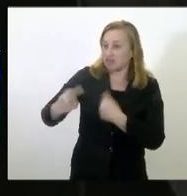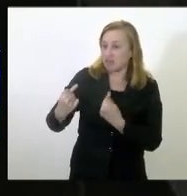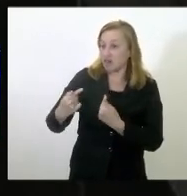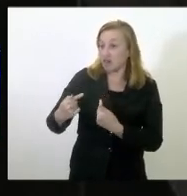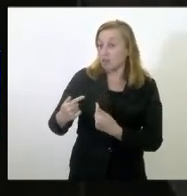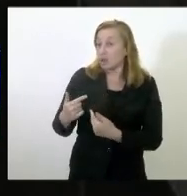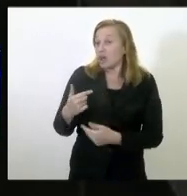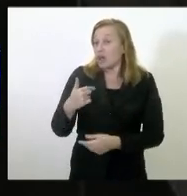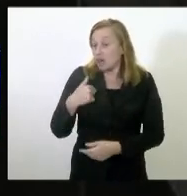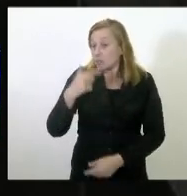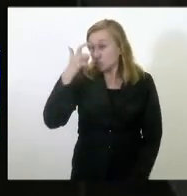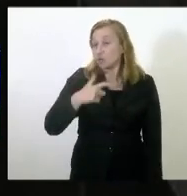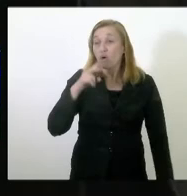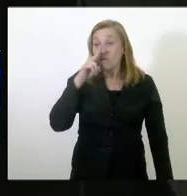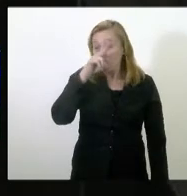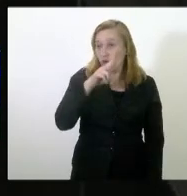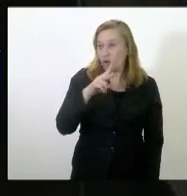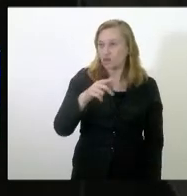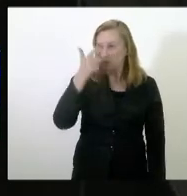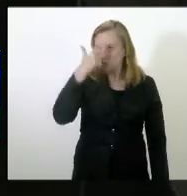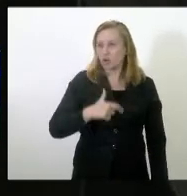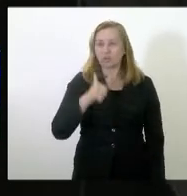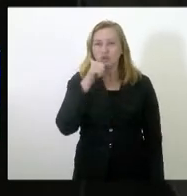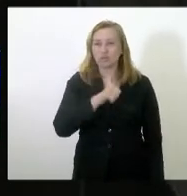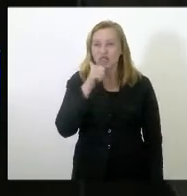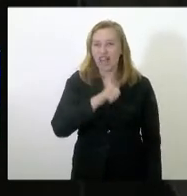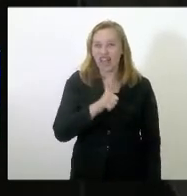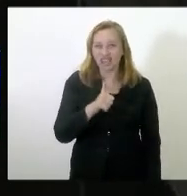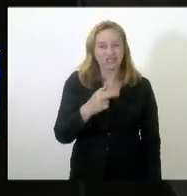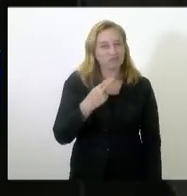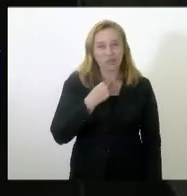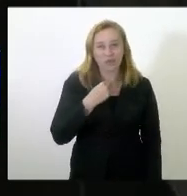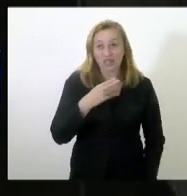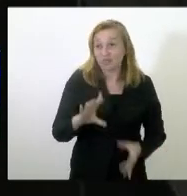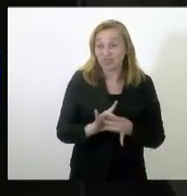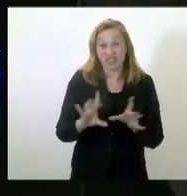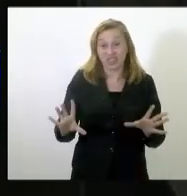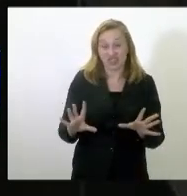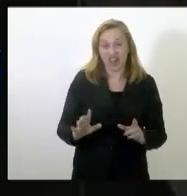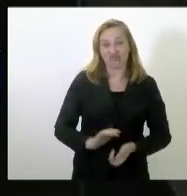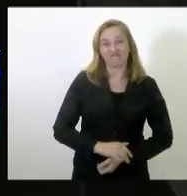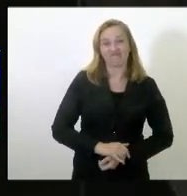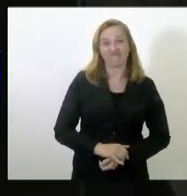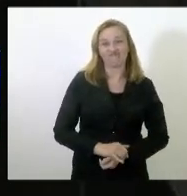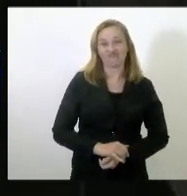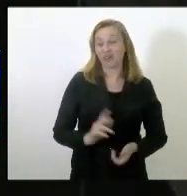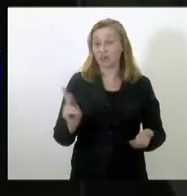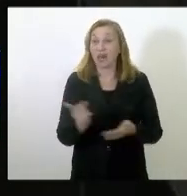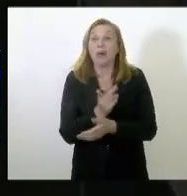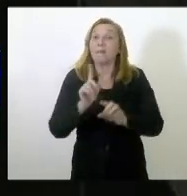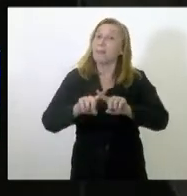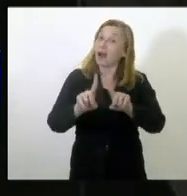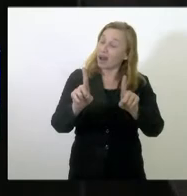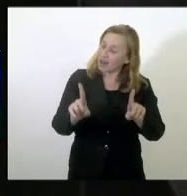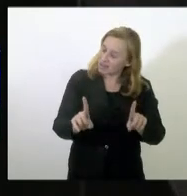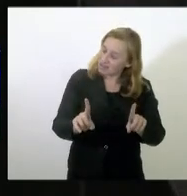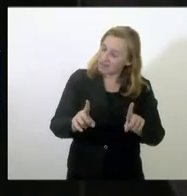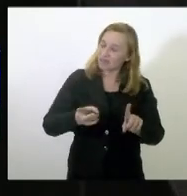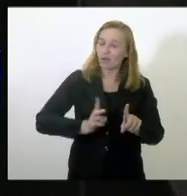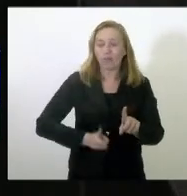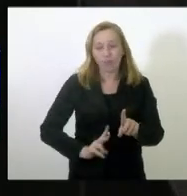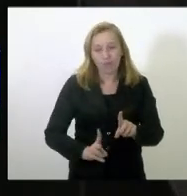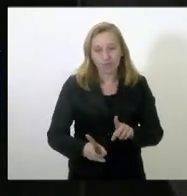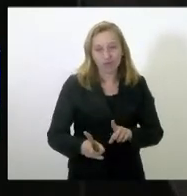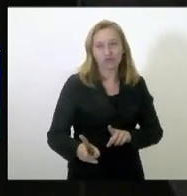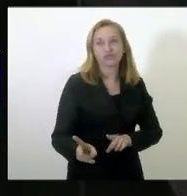E principalmente por sermos mulheres, não podemos permitir esse tipo de afrontas. Mas, dando